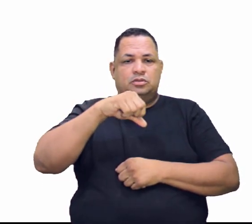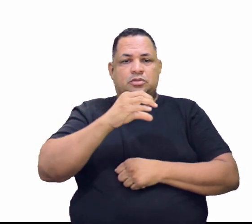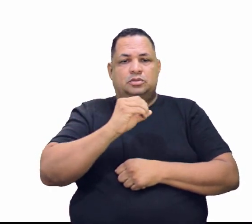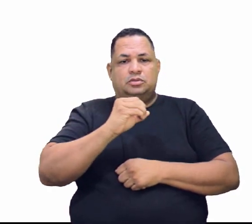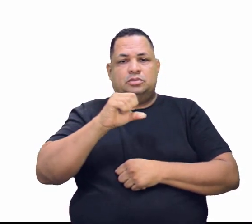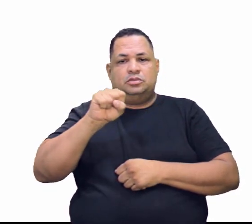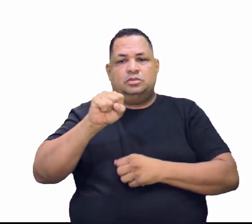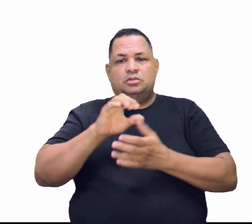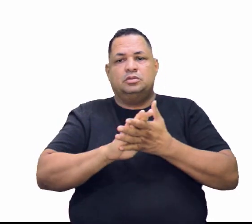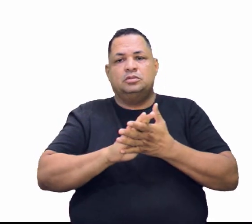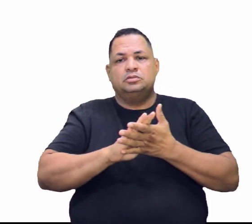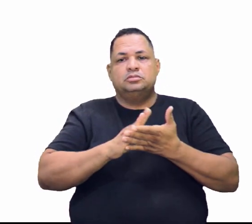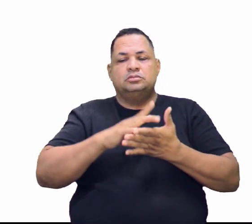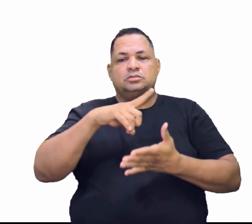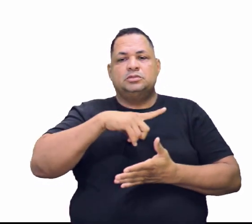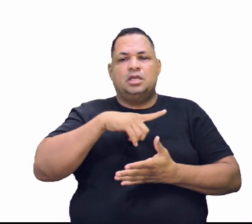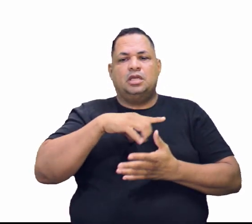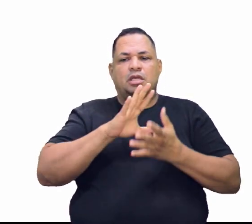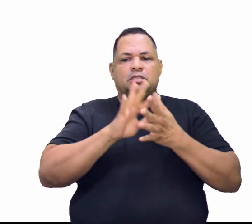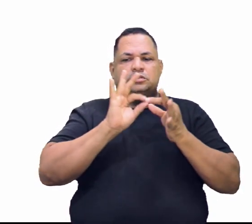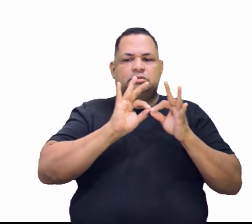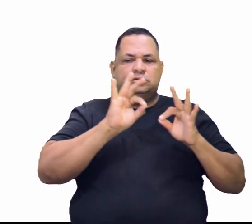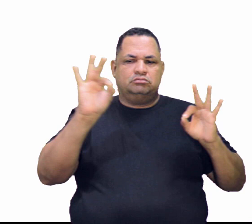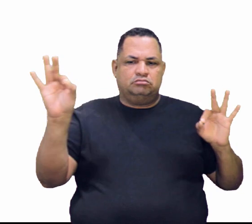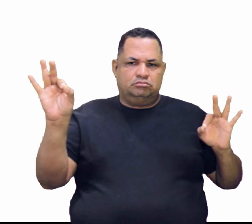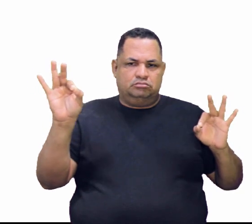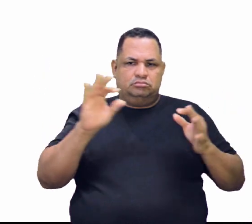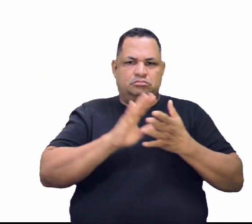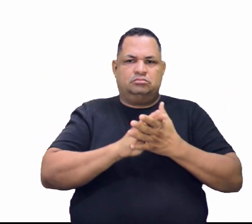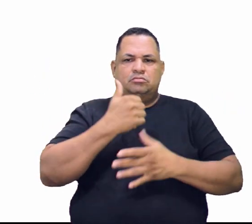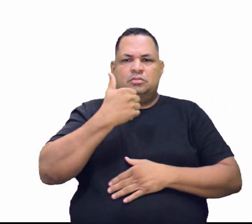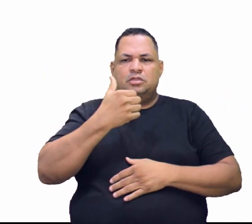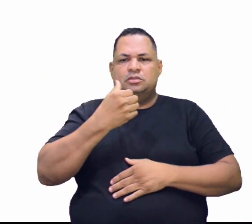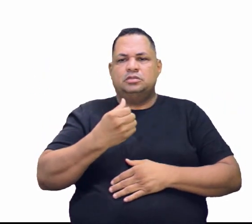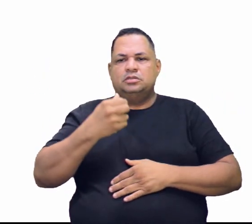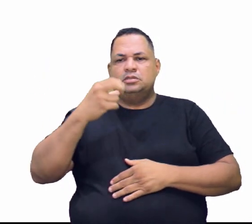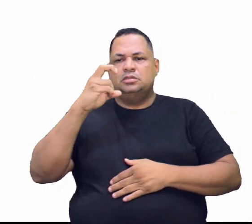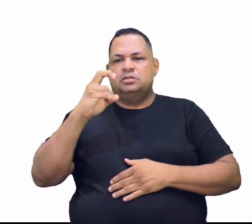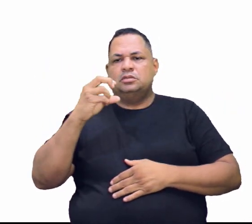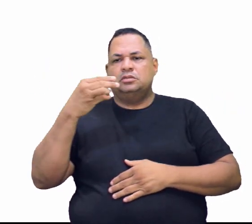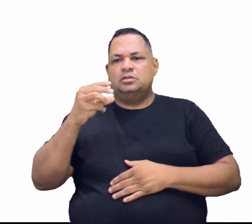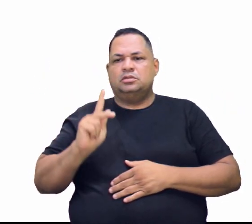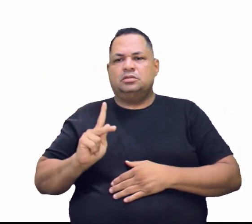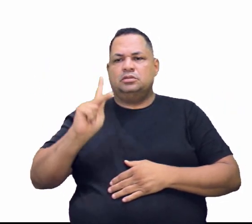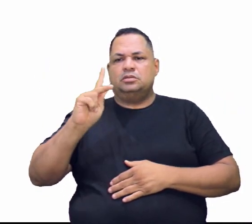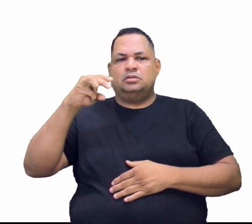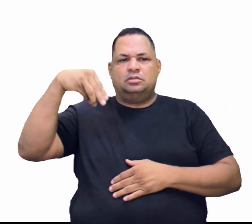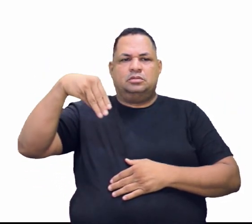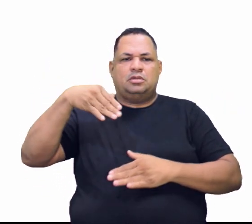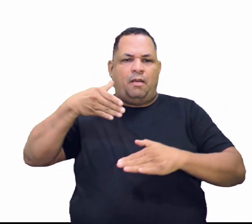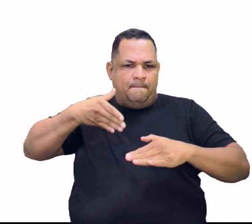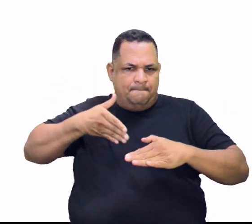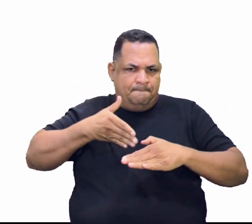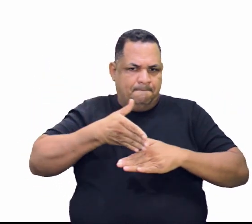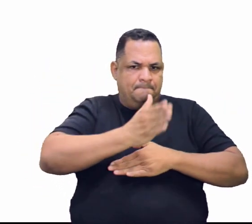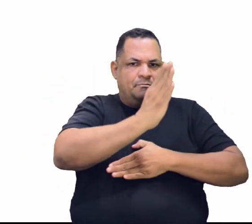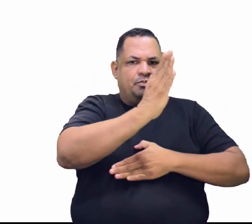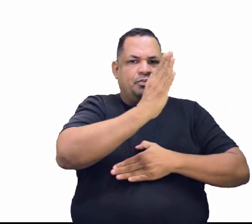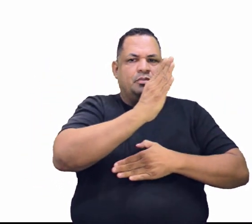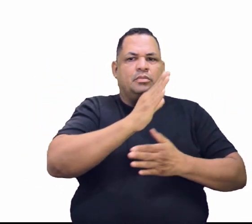de 1.653 quilômetros de reconhecimento também, tendo varado